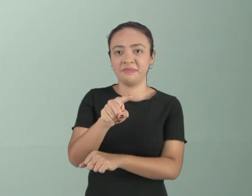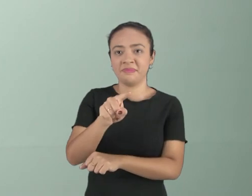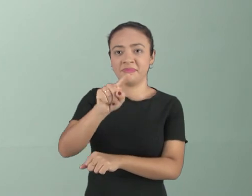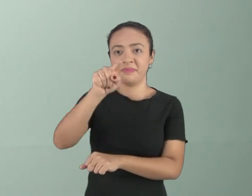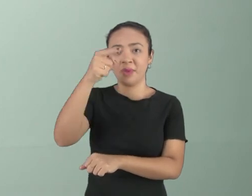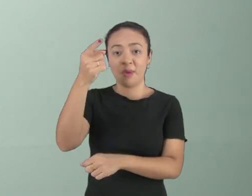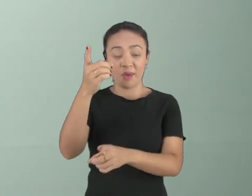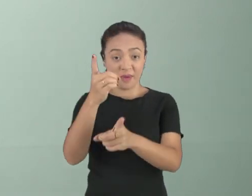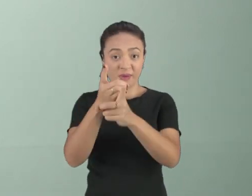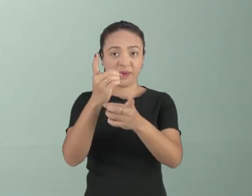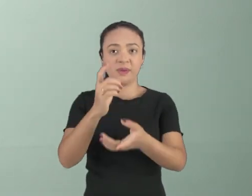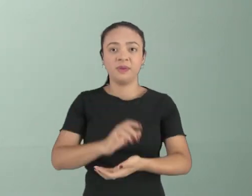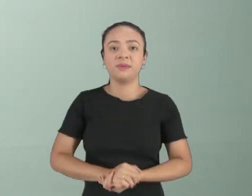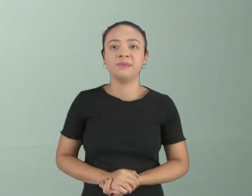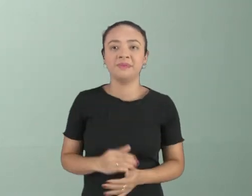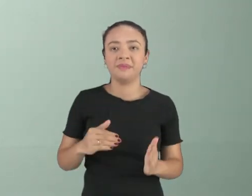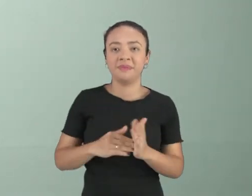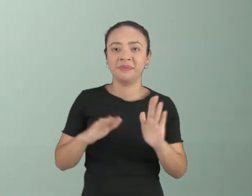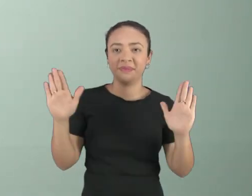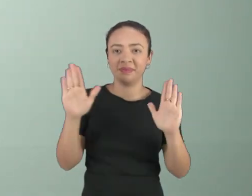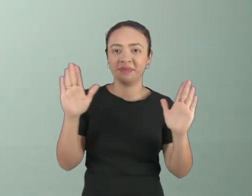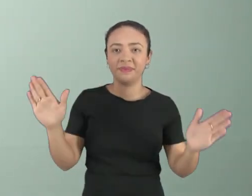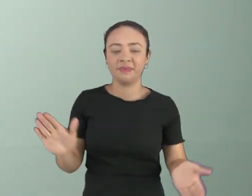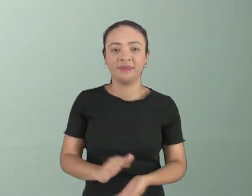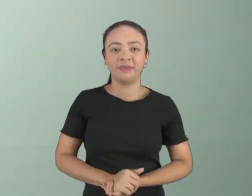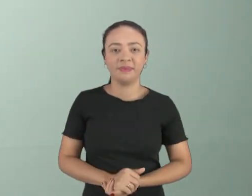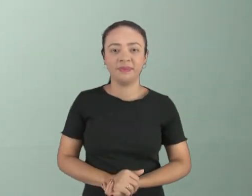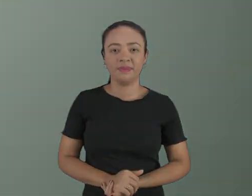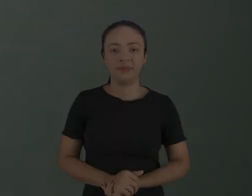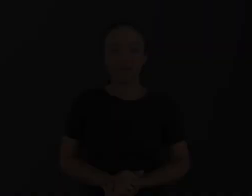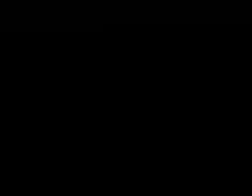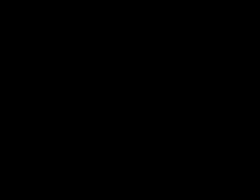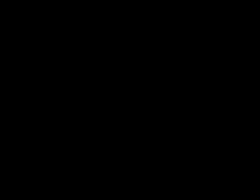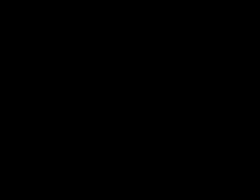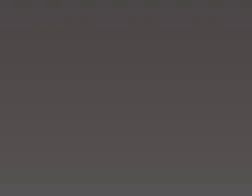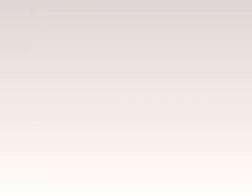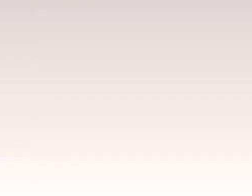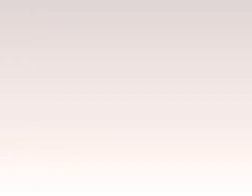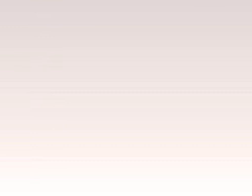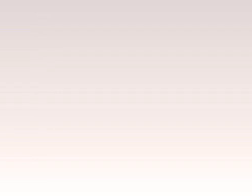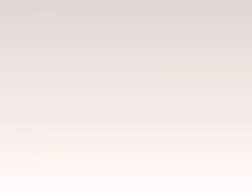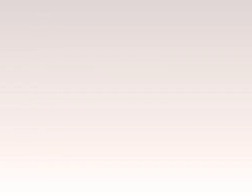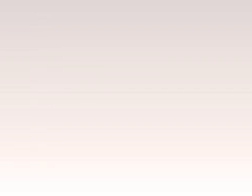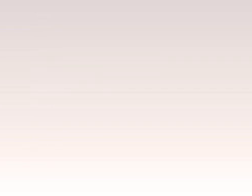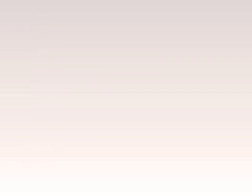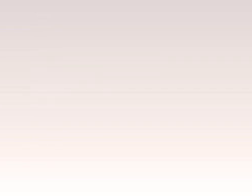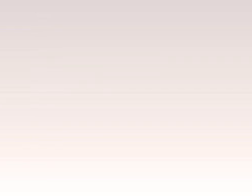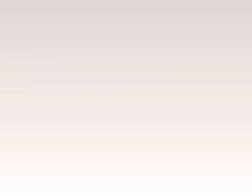vocês em nosso próximo encontro e até mais!